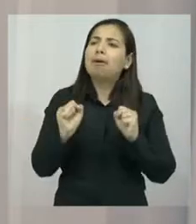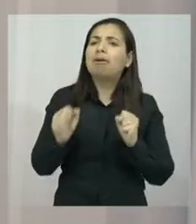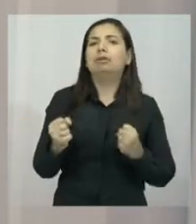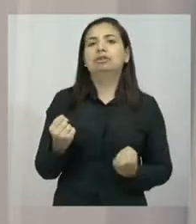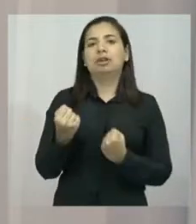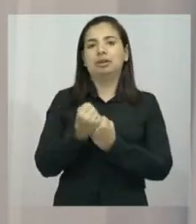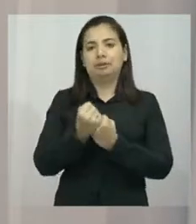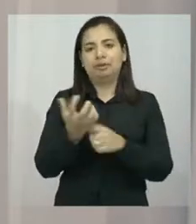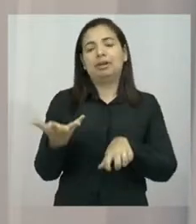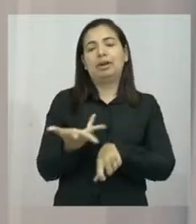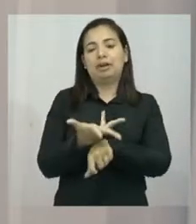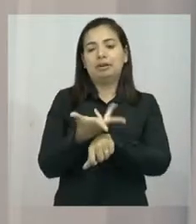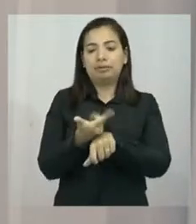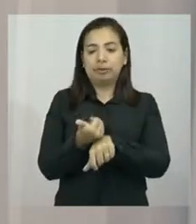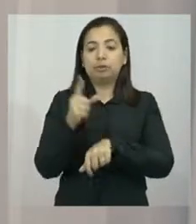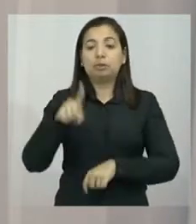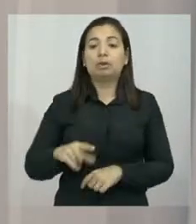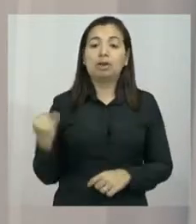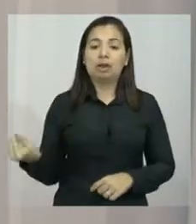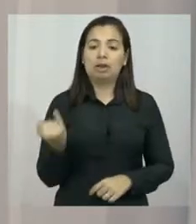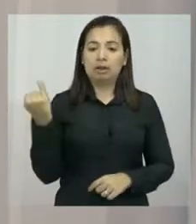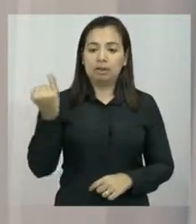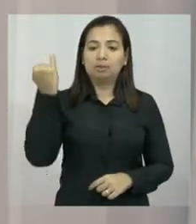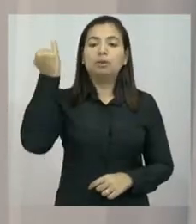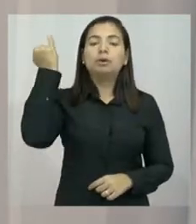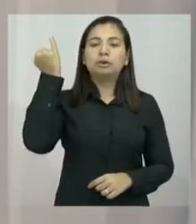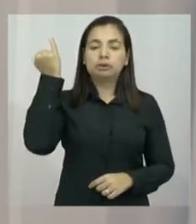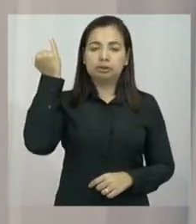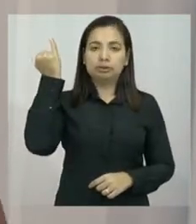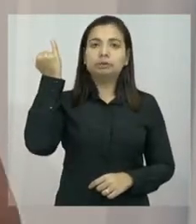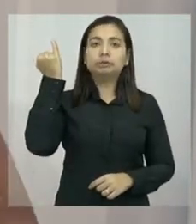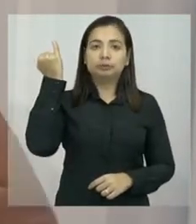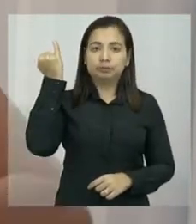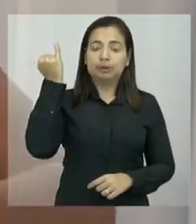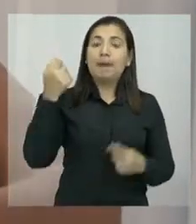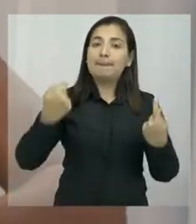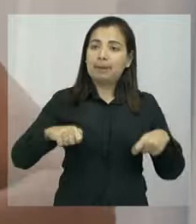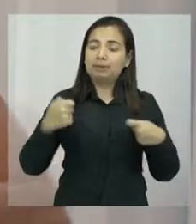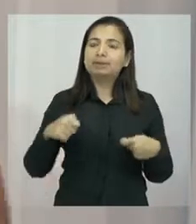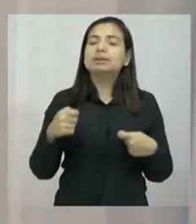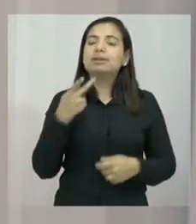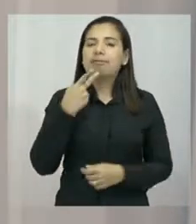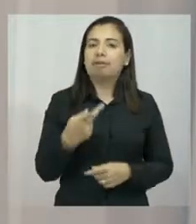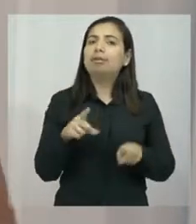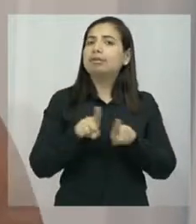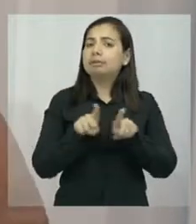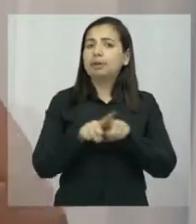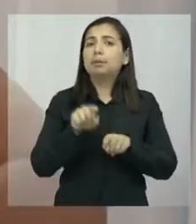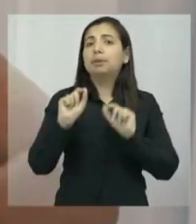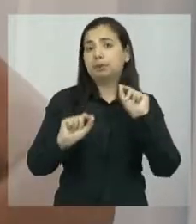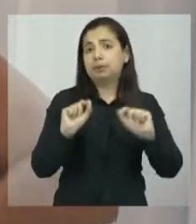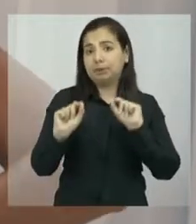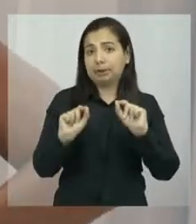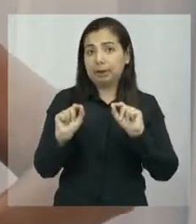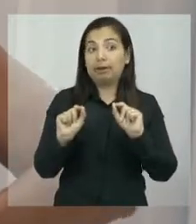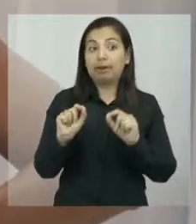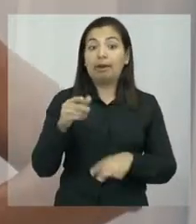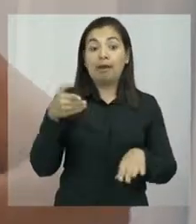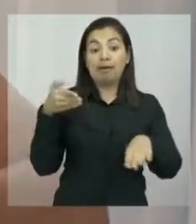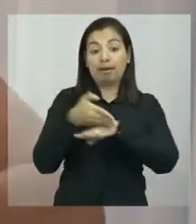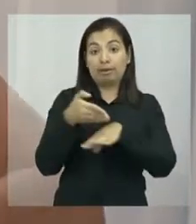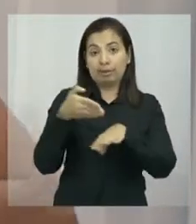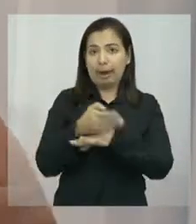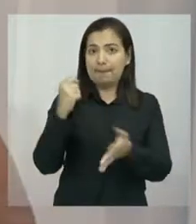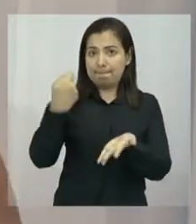nesse evento, né, que é importante. Vale ressaltar que a entrada é franca,